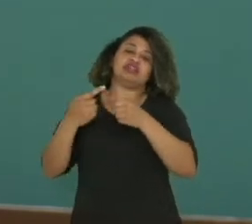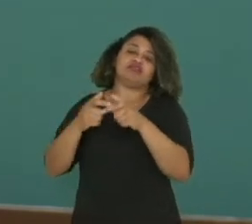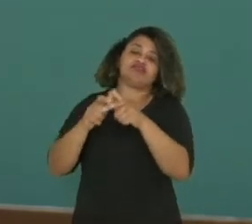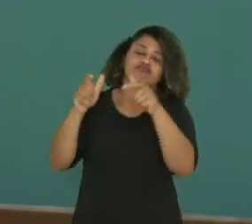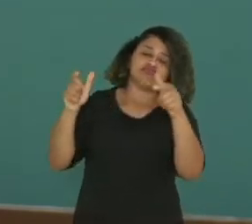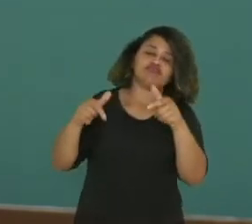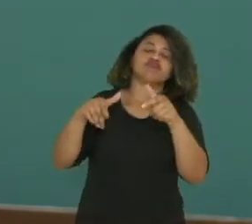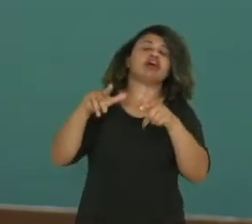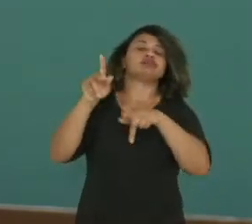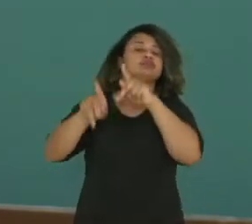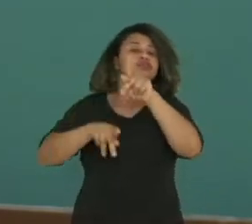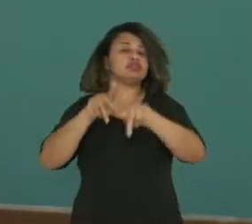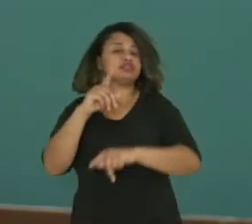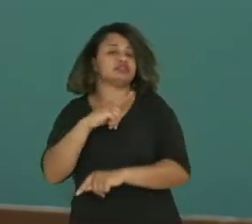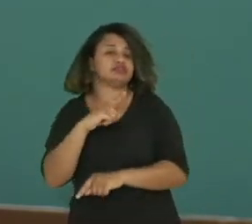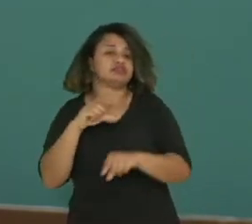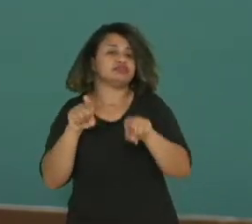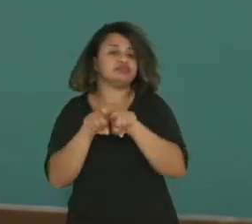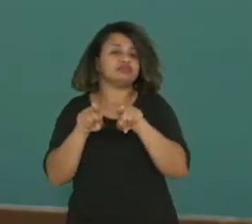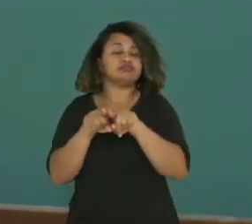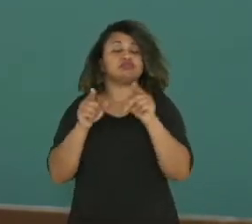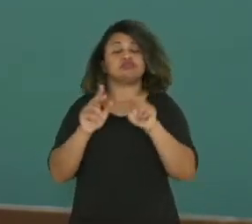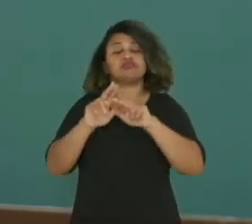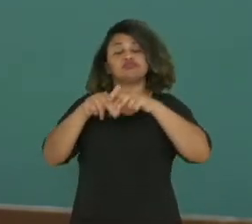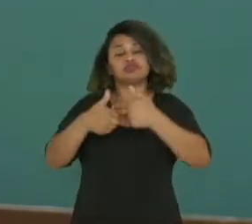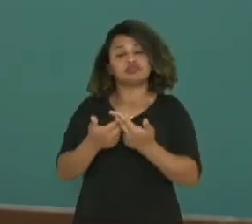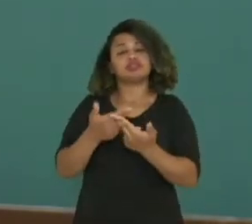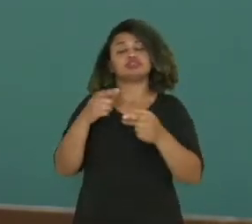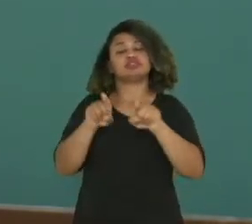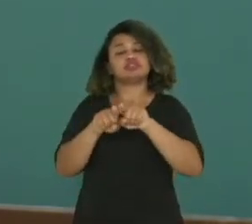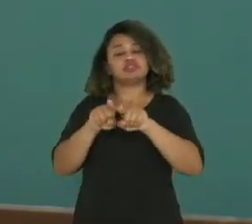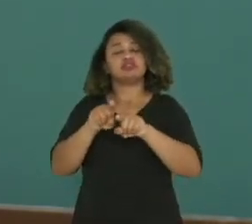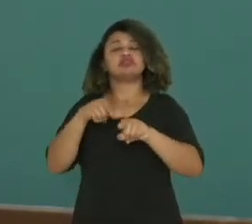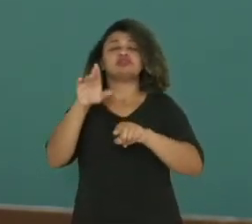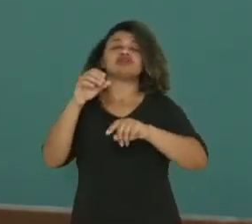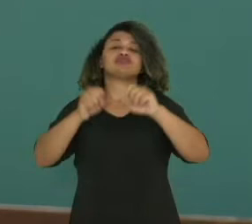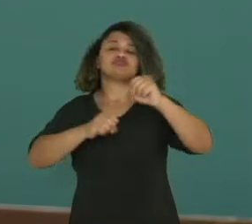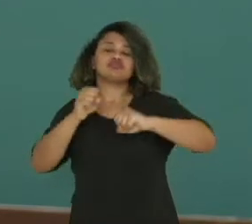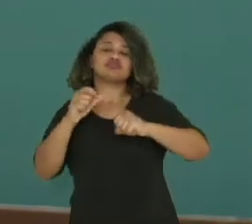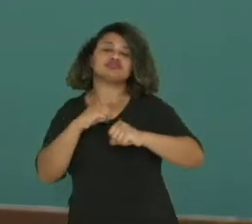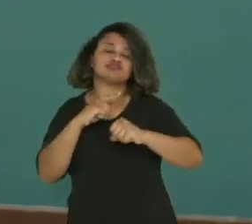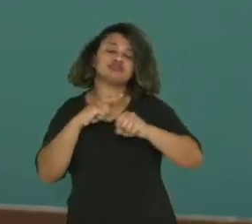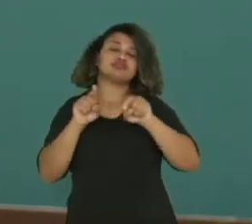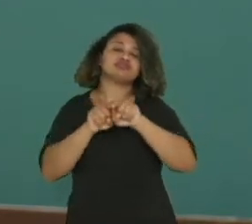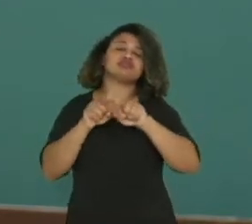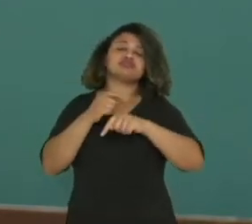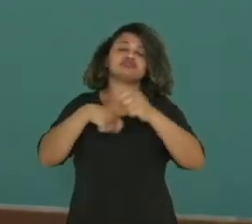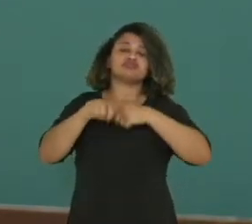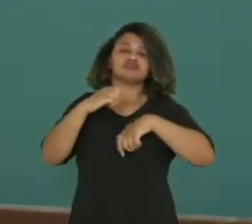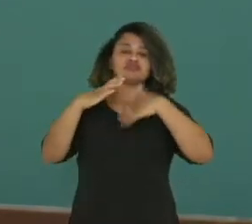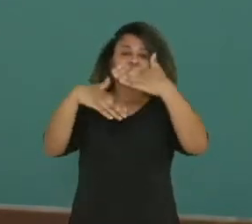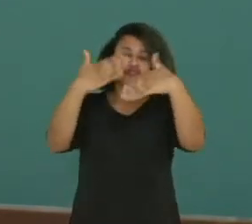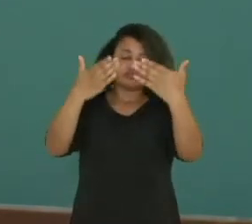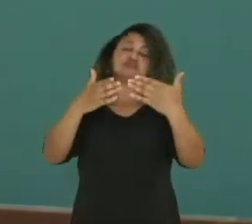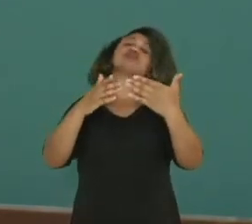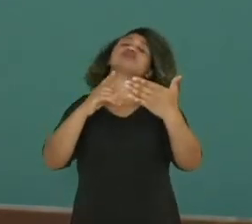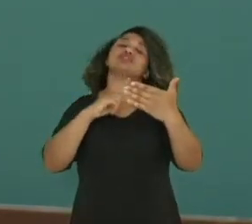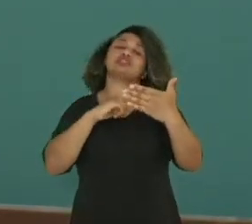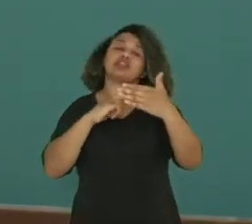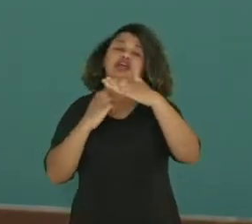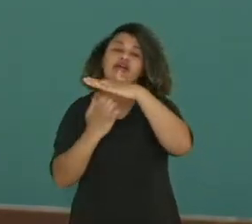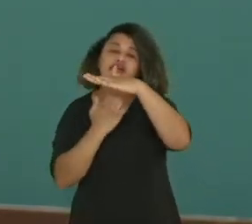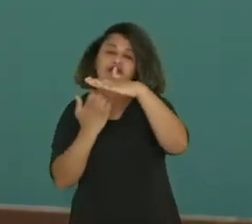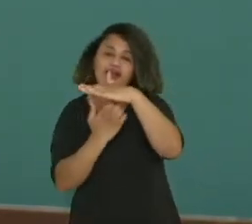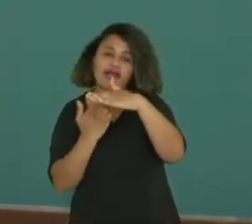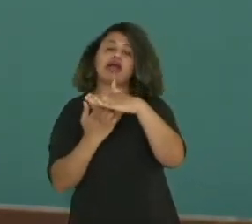mais populosa, então também é a mais industrializada e desenvolvida economicamente. A presença das